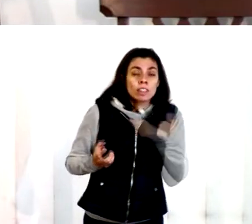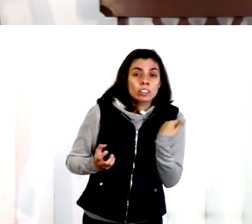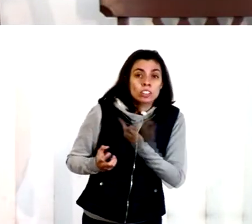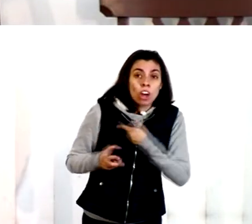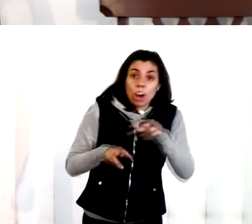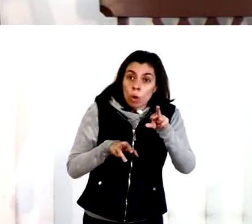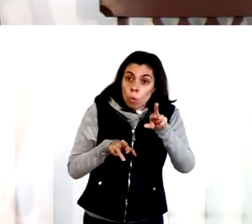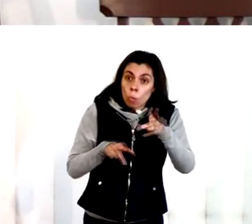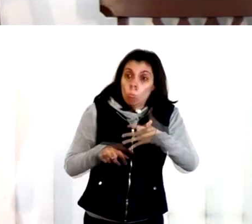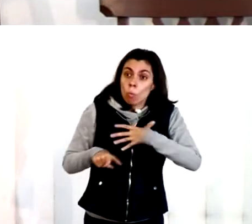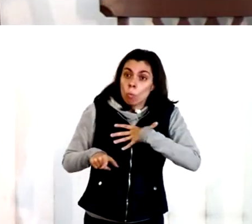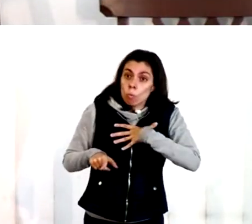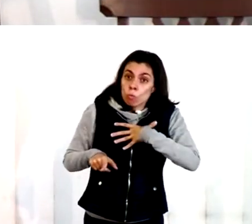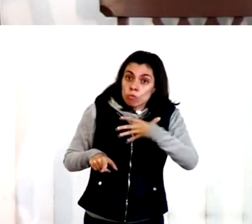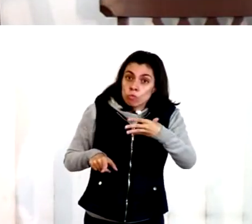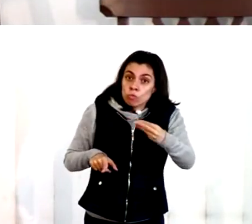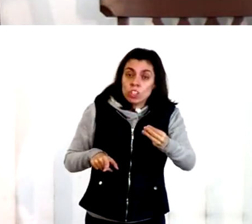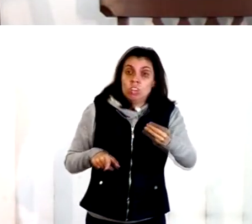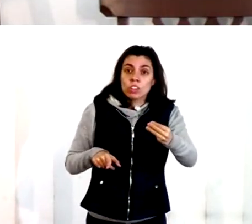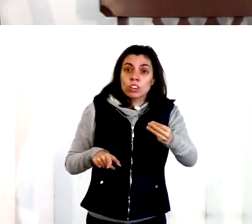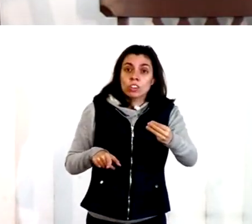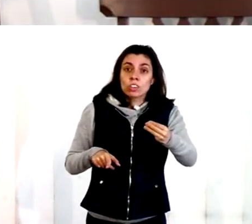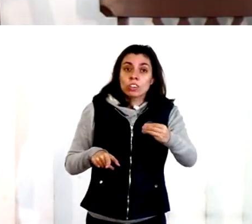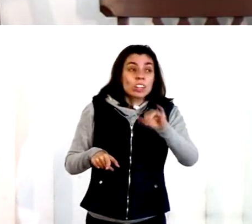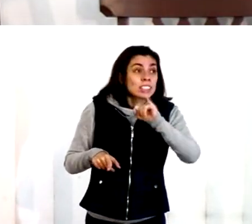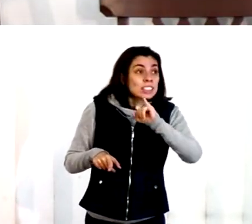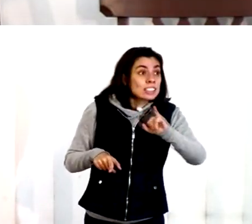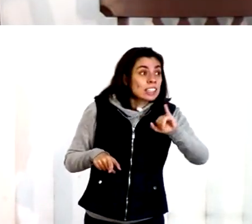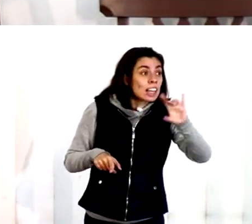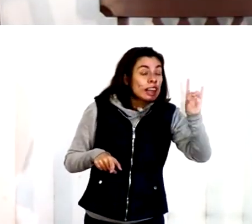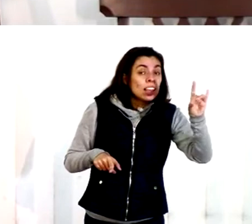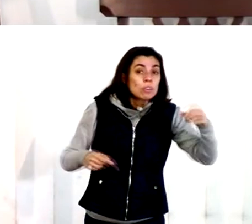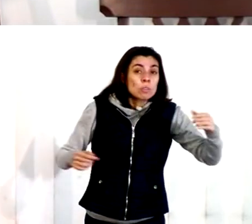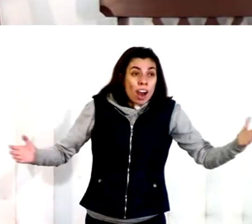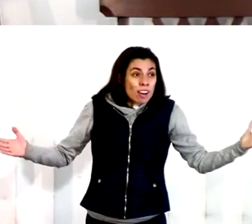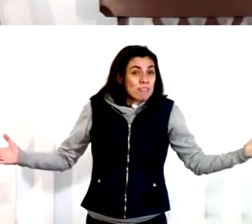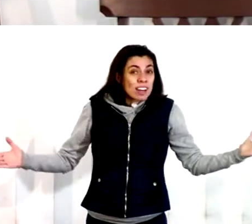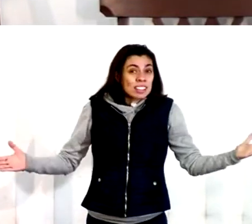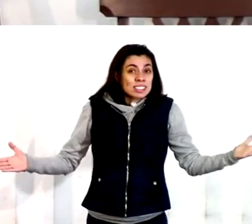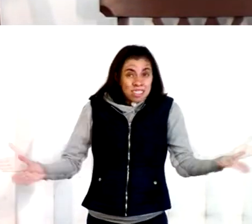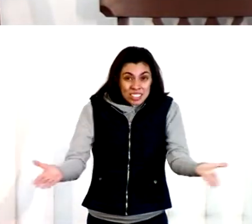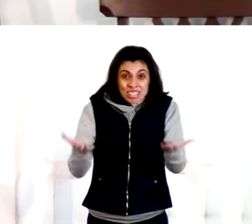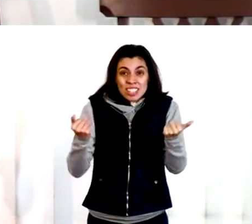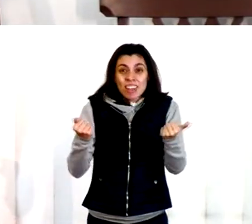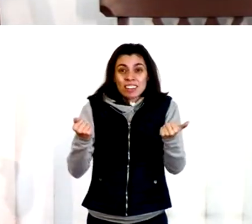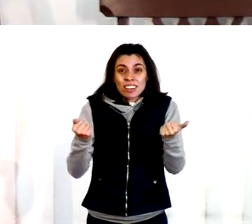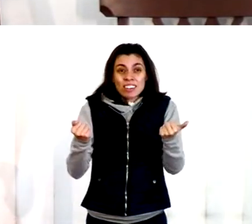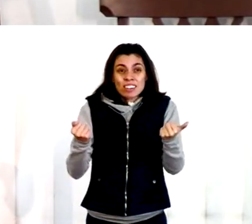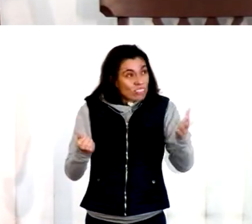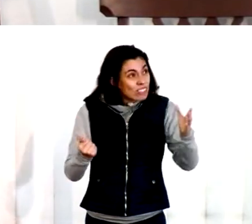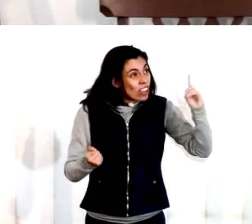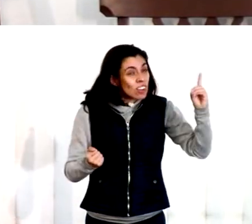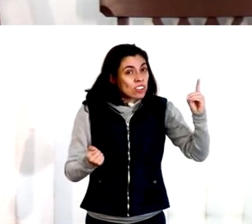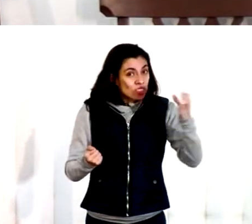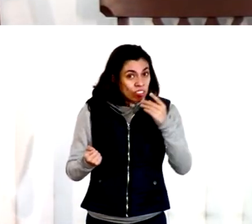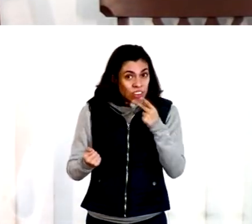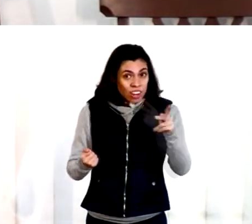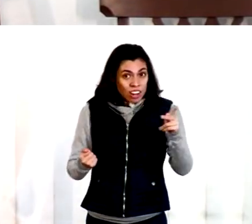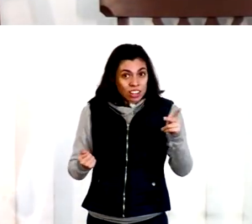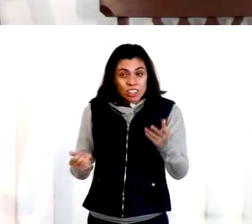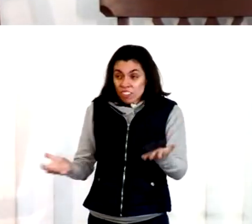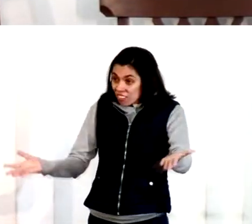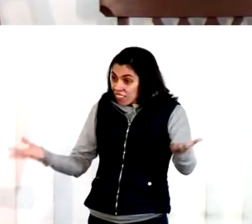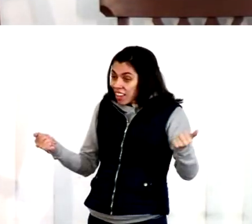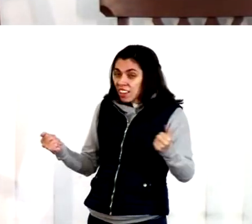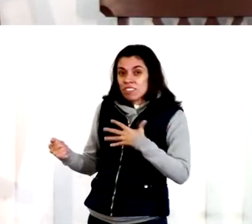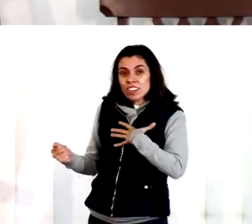nós. Ele nos disse que apesar das lutas que nós tivéssemos aqui, Ele estaria conosco todos os dias até a consumação do século.